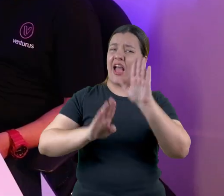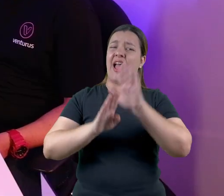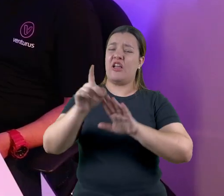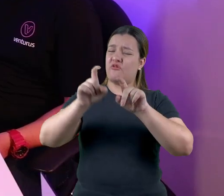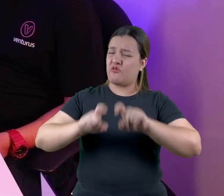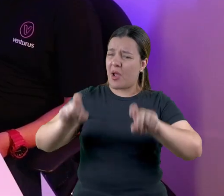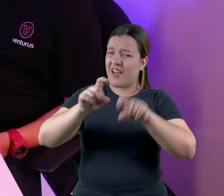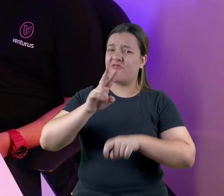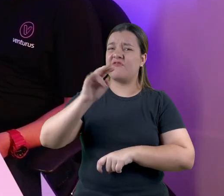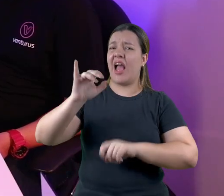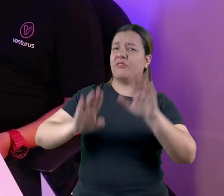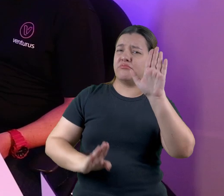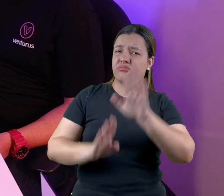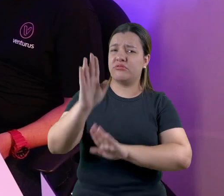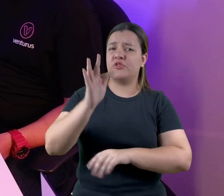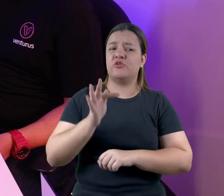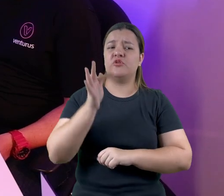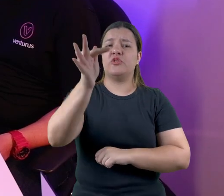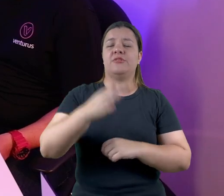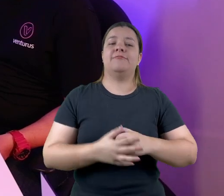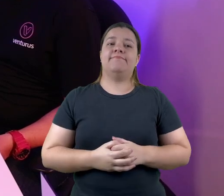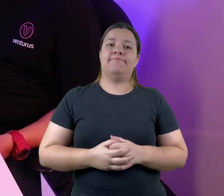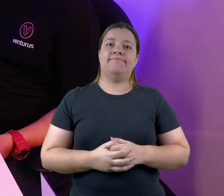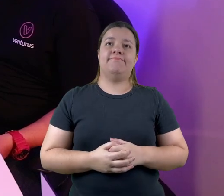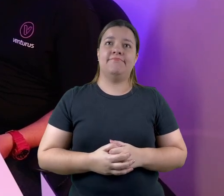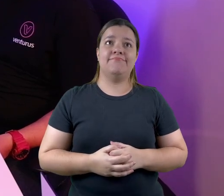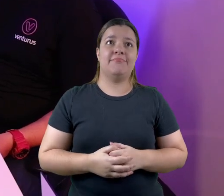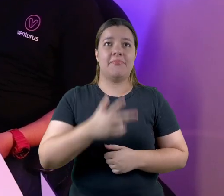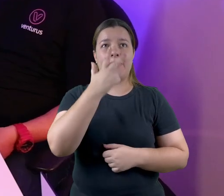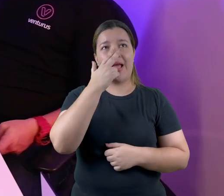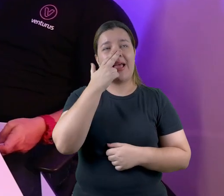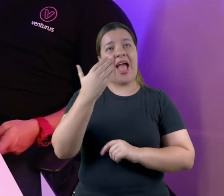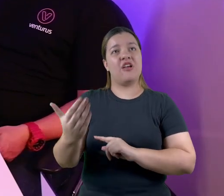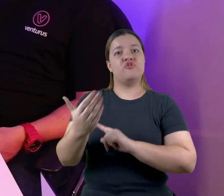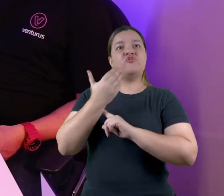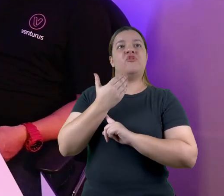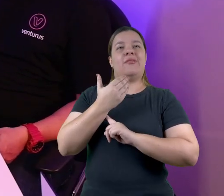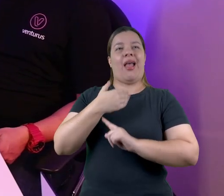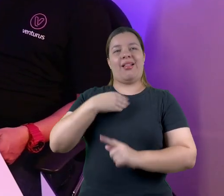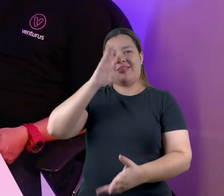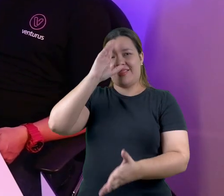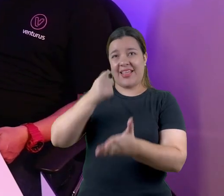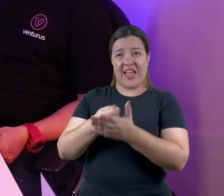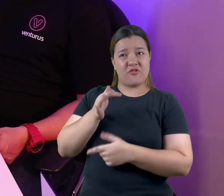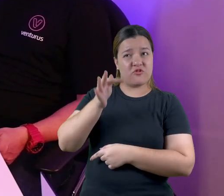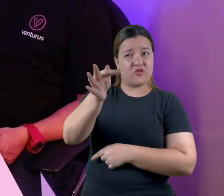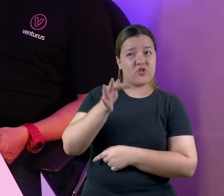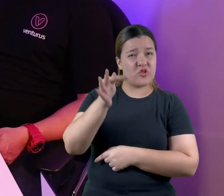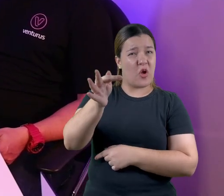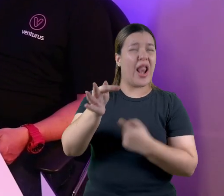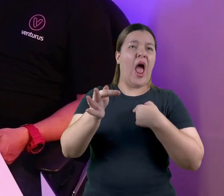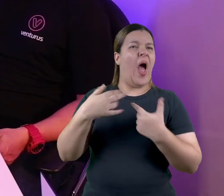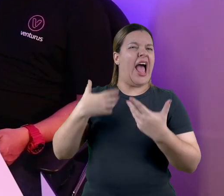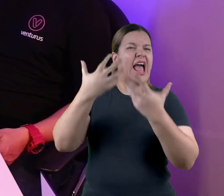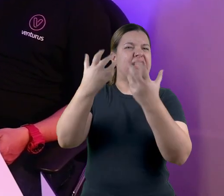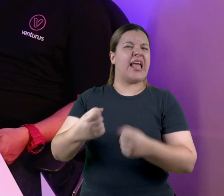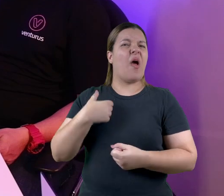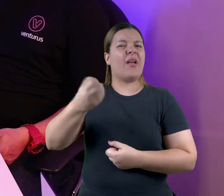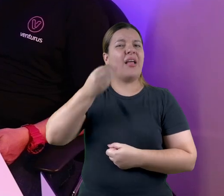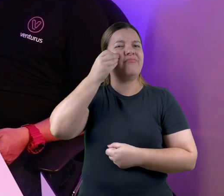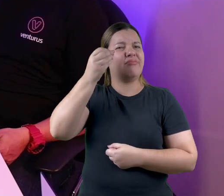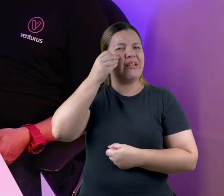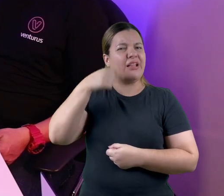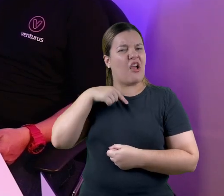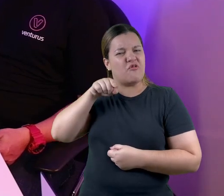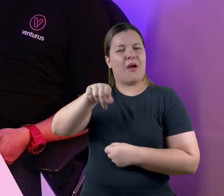futuro a informática é o futuro e isso foi até um fator que me ajudou a escolher né falei u se é o futuro então